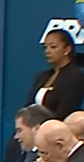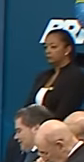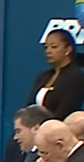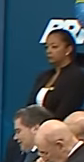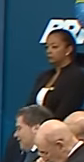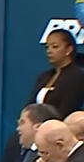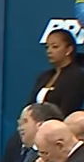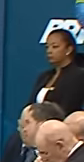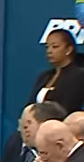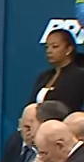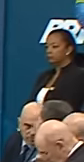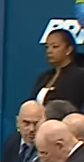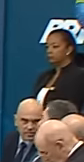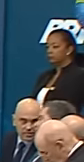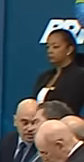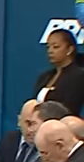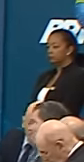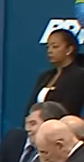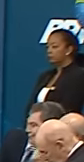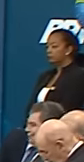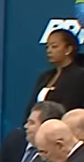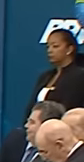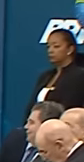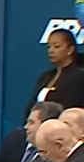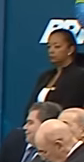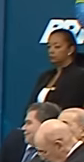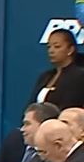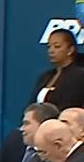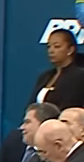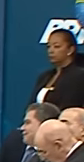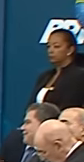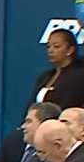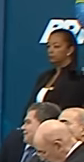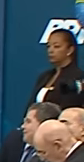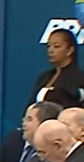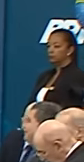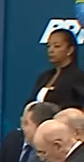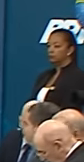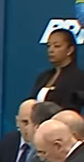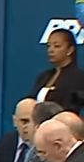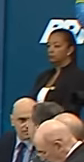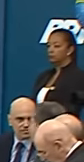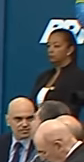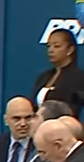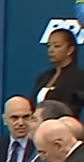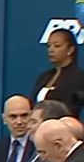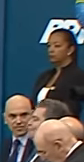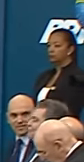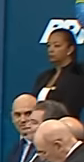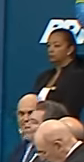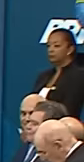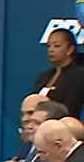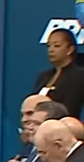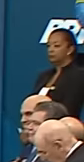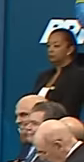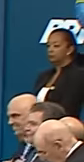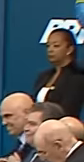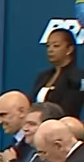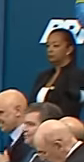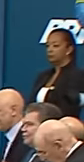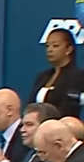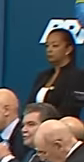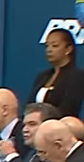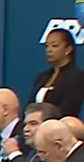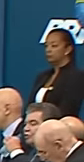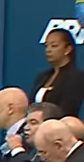mesmo sucesso. Assim, seria fundamental e importante uma reforma política que reduzisse o número de partidos representados no